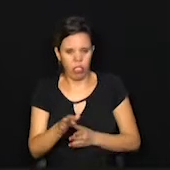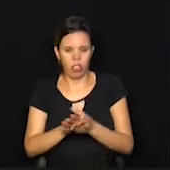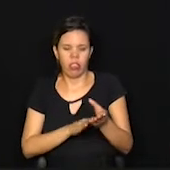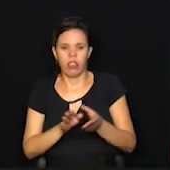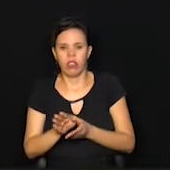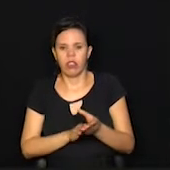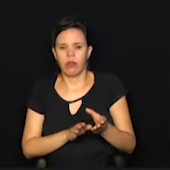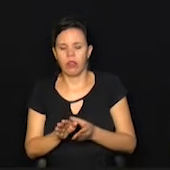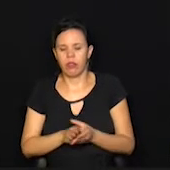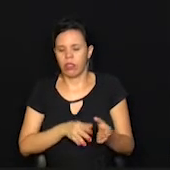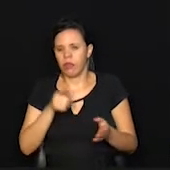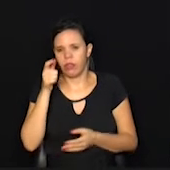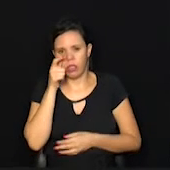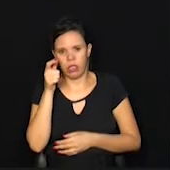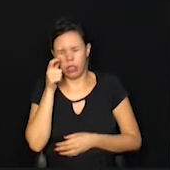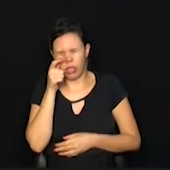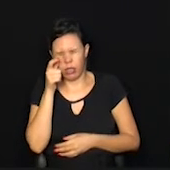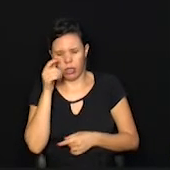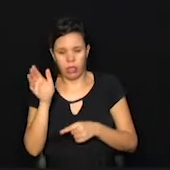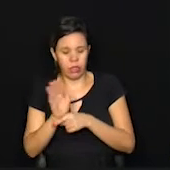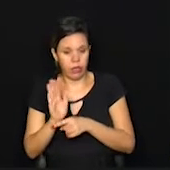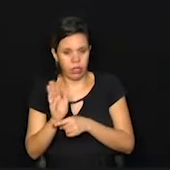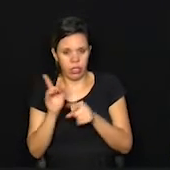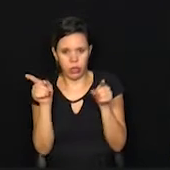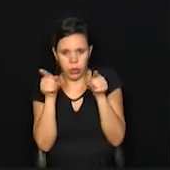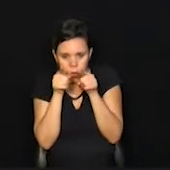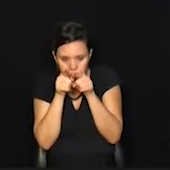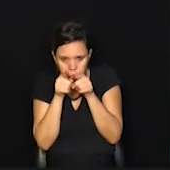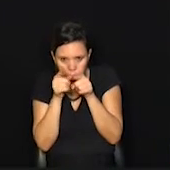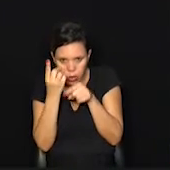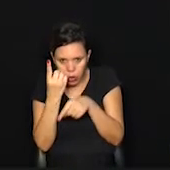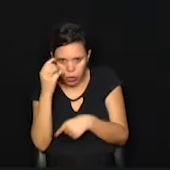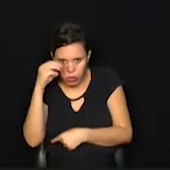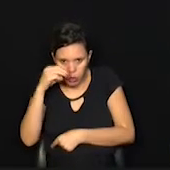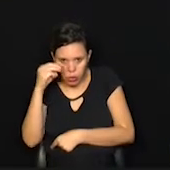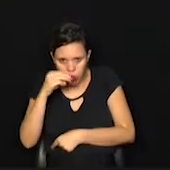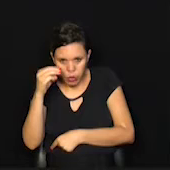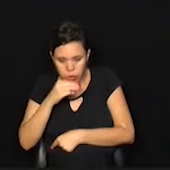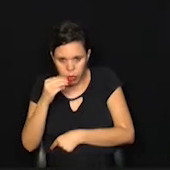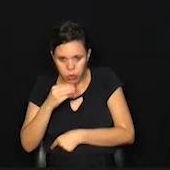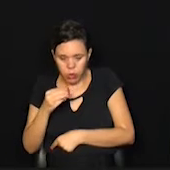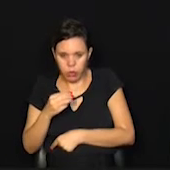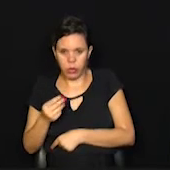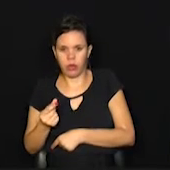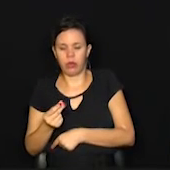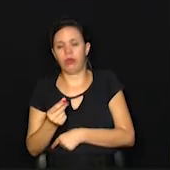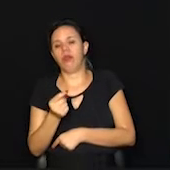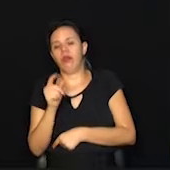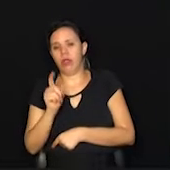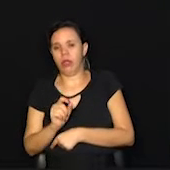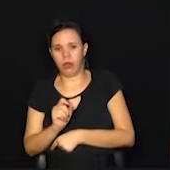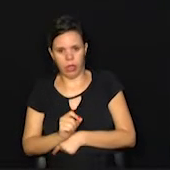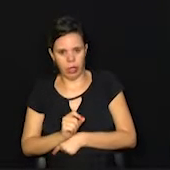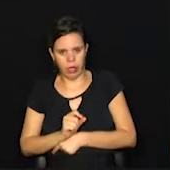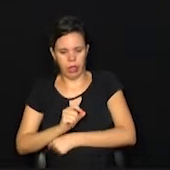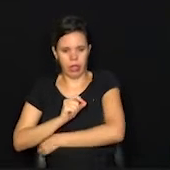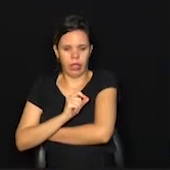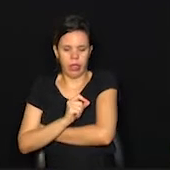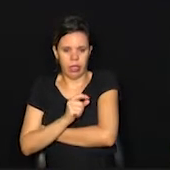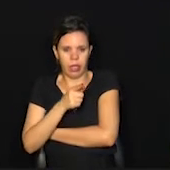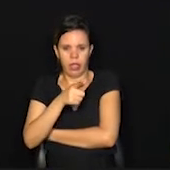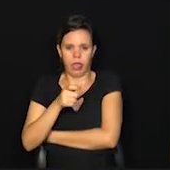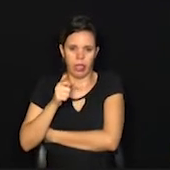vocês que assistam um videozinho curtíssimo de um minuto de duração que é o